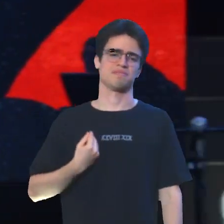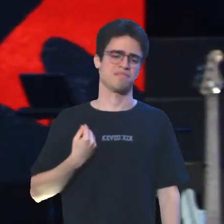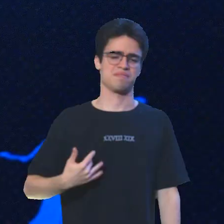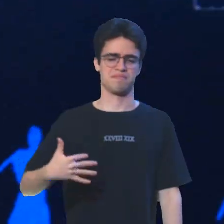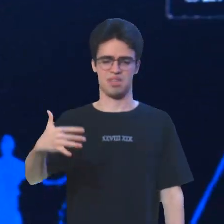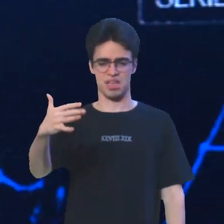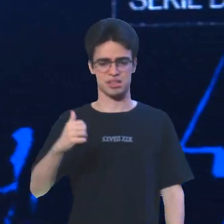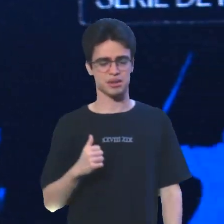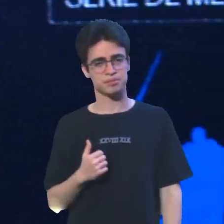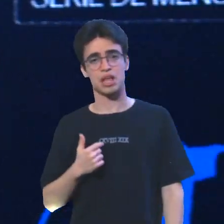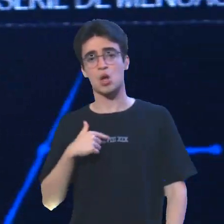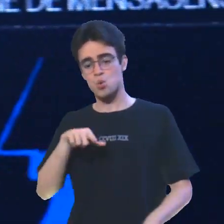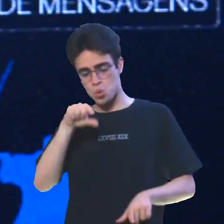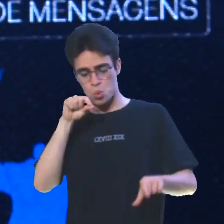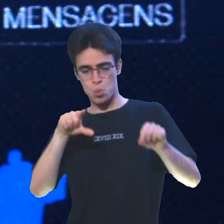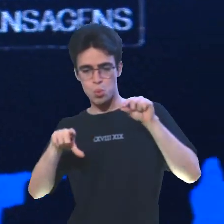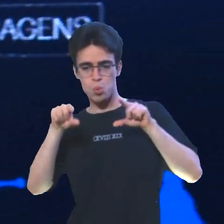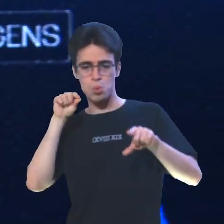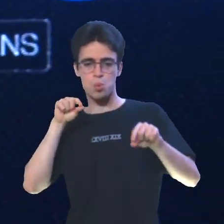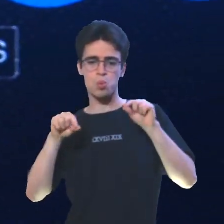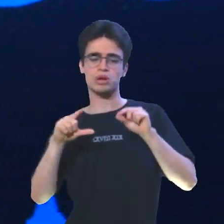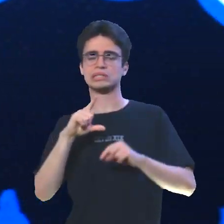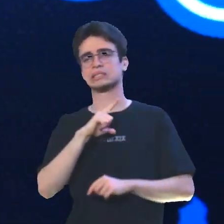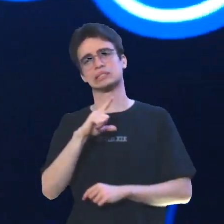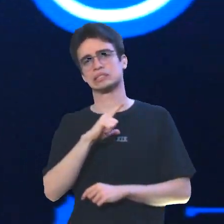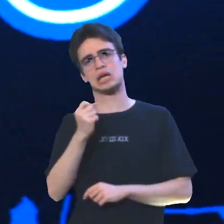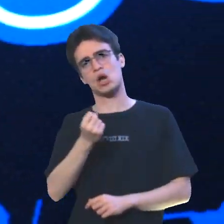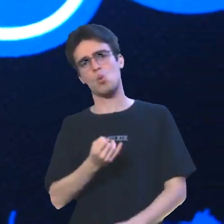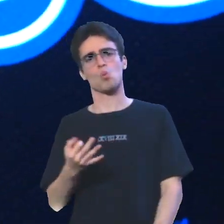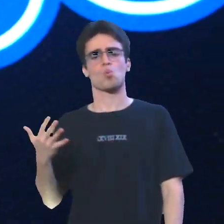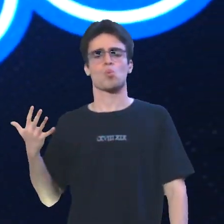separei aqui algumas